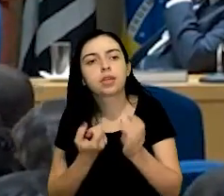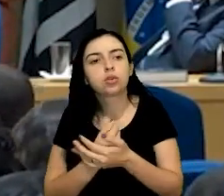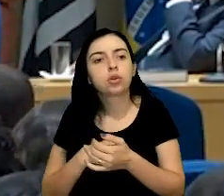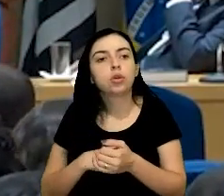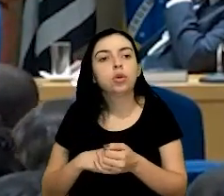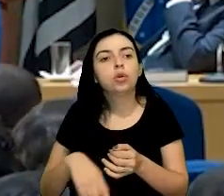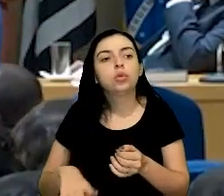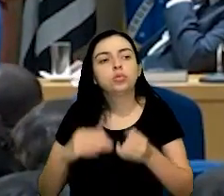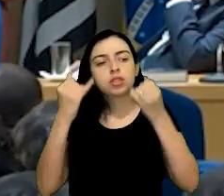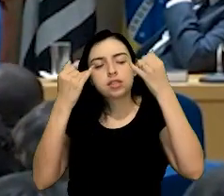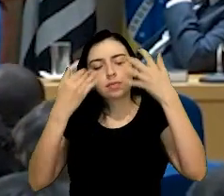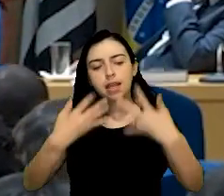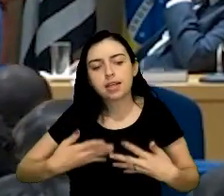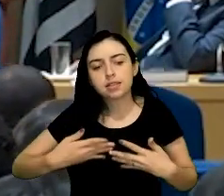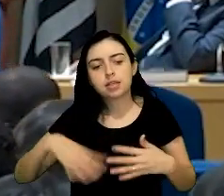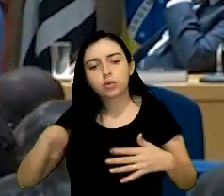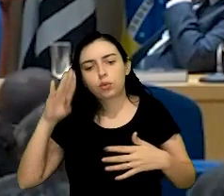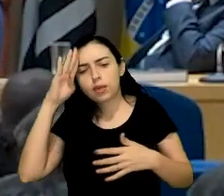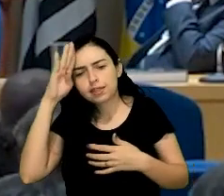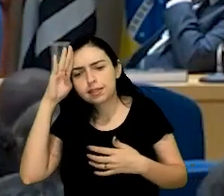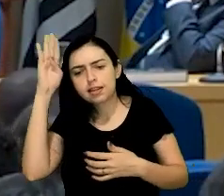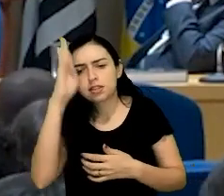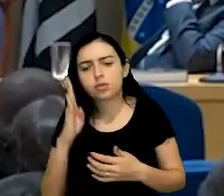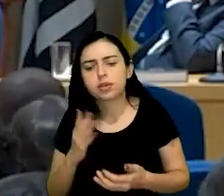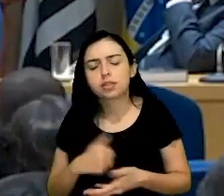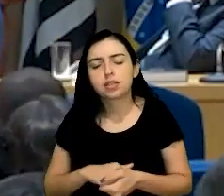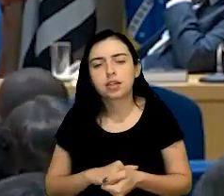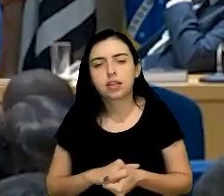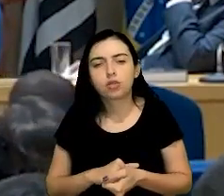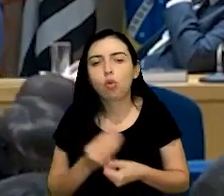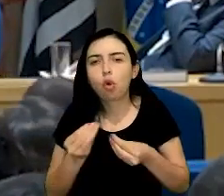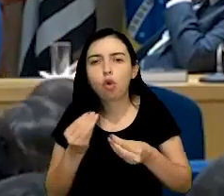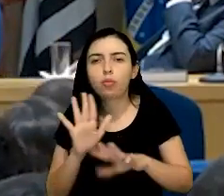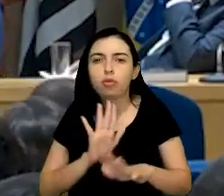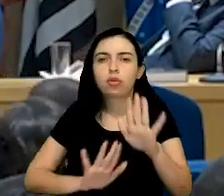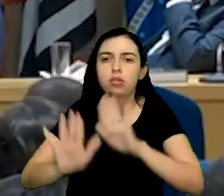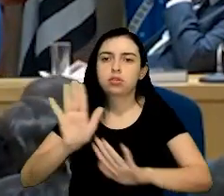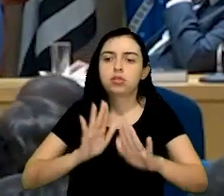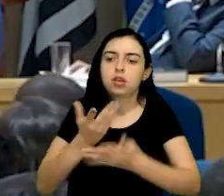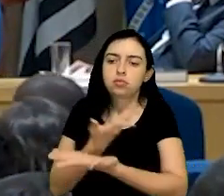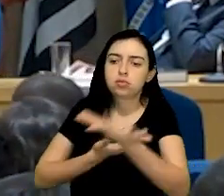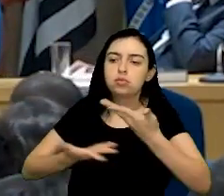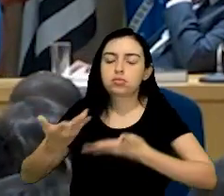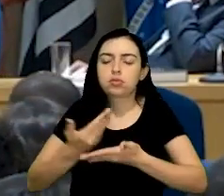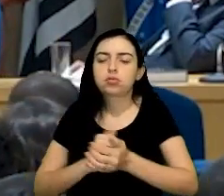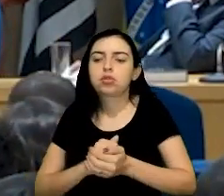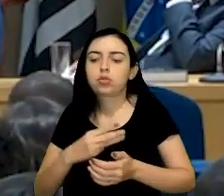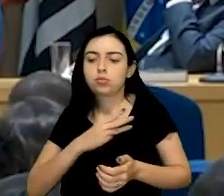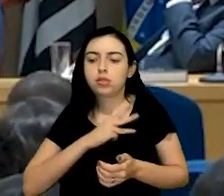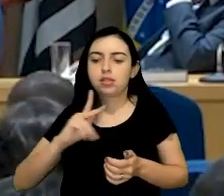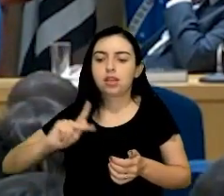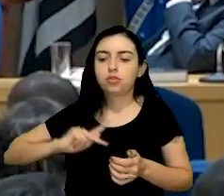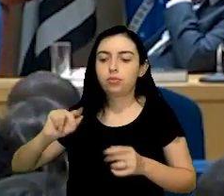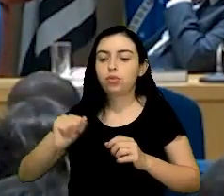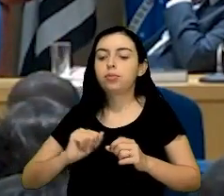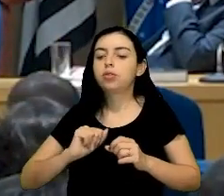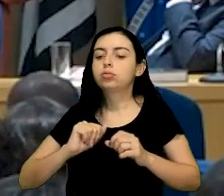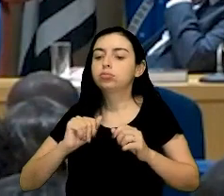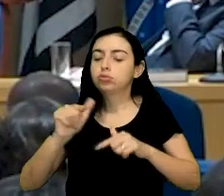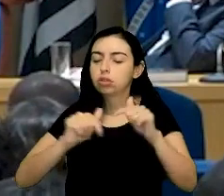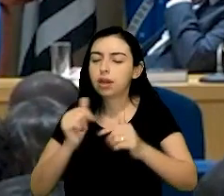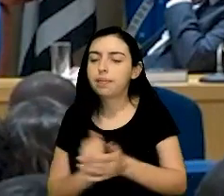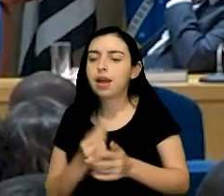eles montaram a operação acolhida, né, junto com o Ministério Público do Trabalho, DPU e as agências das Nações Unidas,